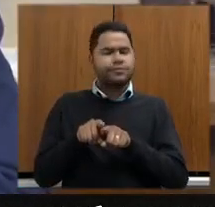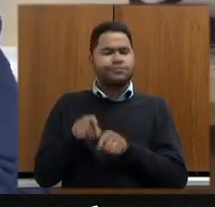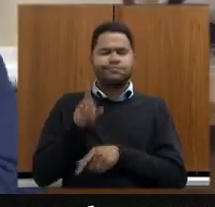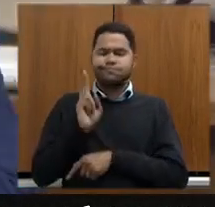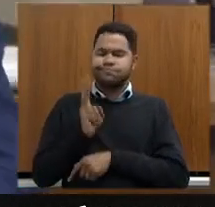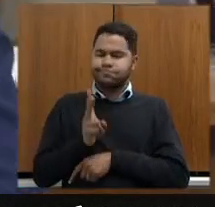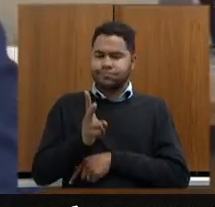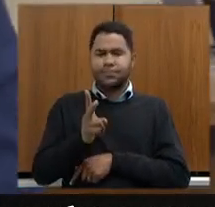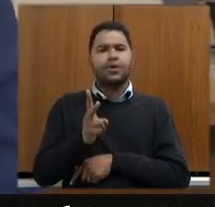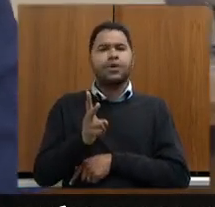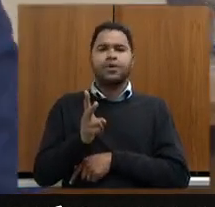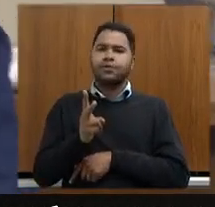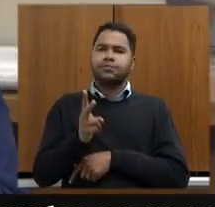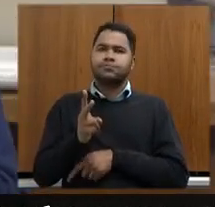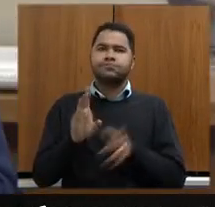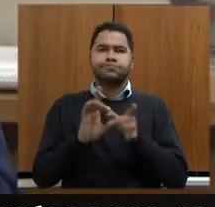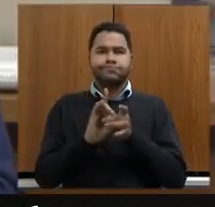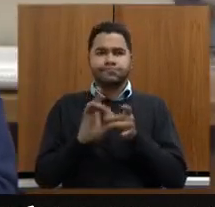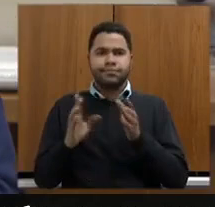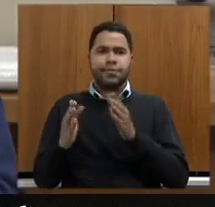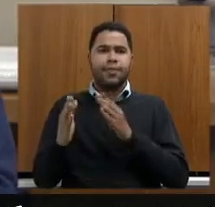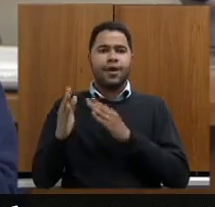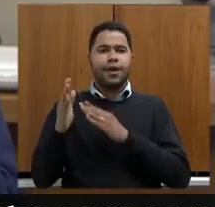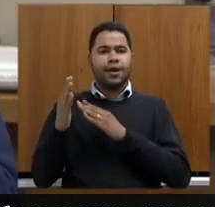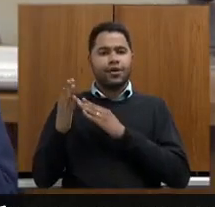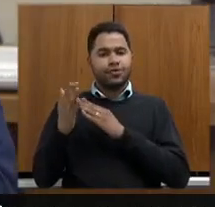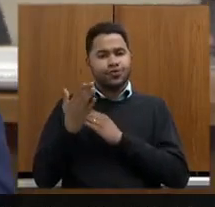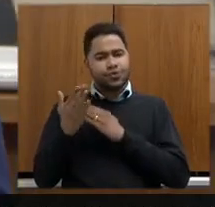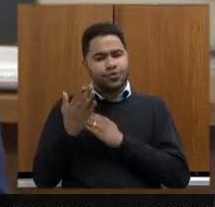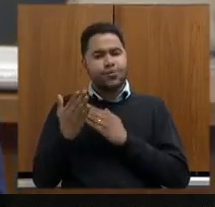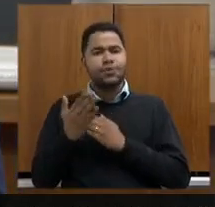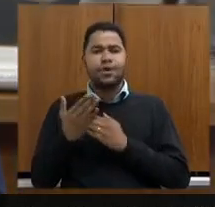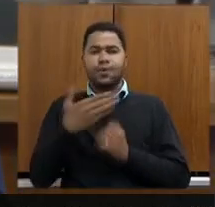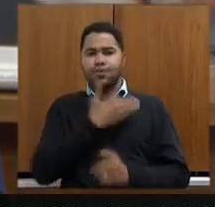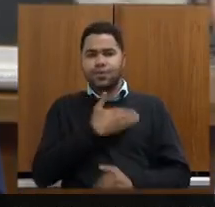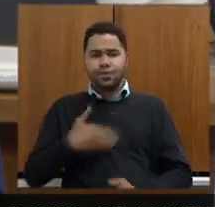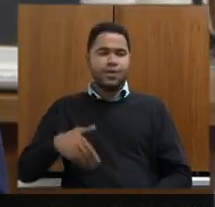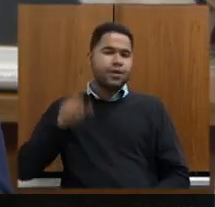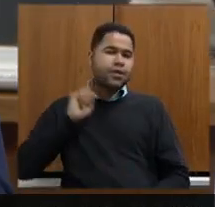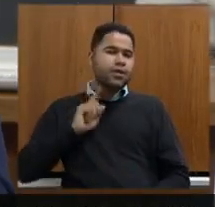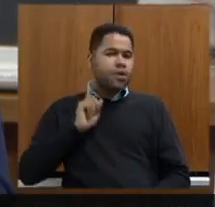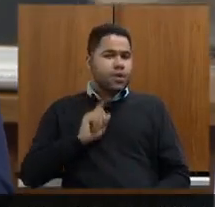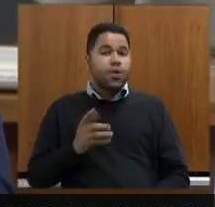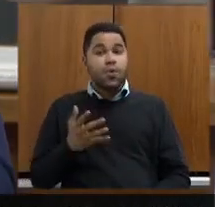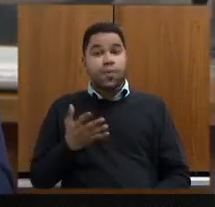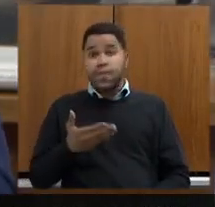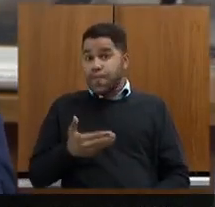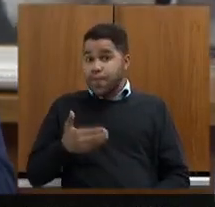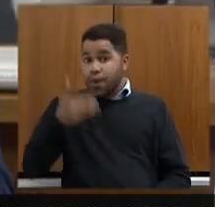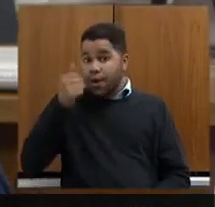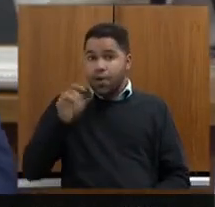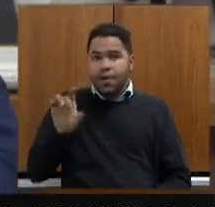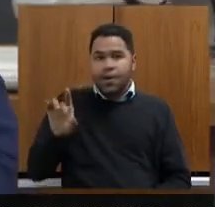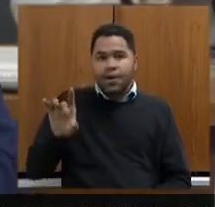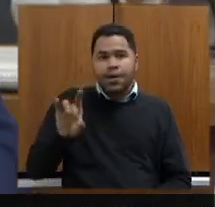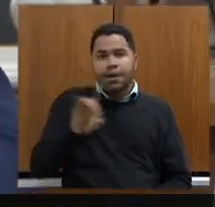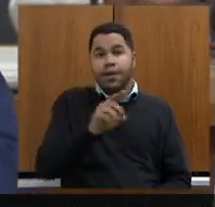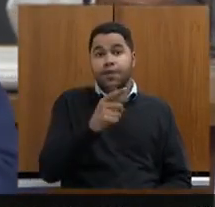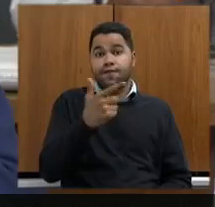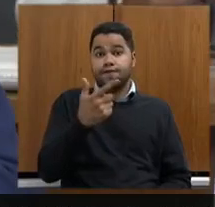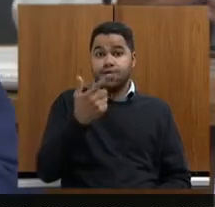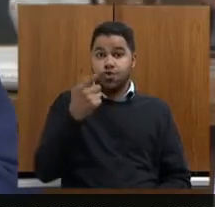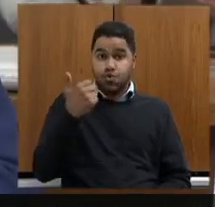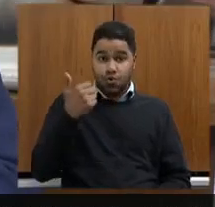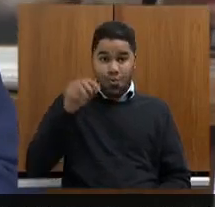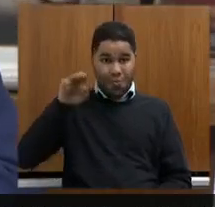hora sempre pronta para ajudar o estado de Minas Gerais para ajudar o que é melhor para cada um dos 21 milhões